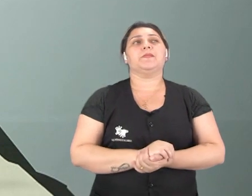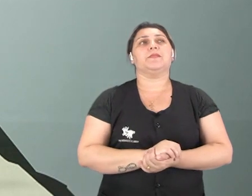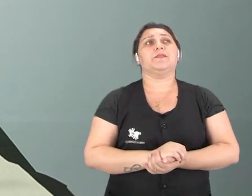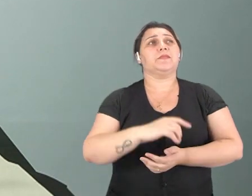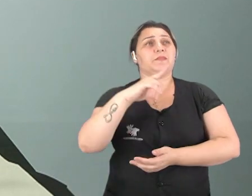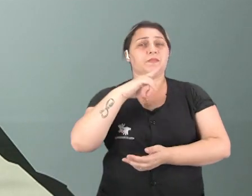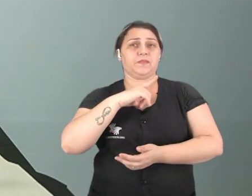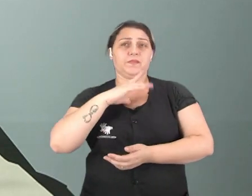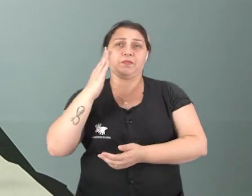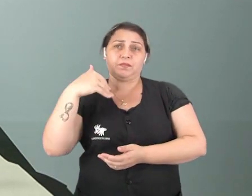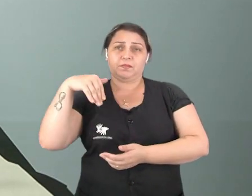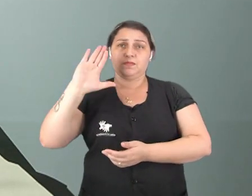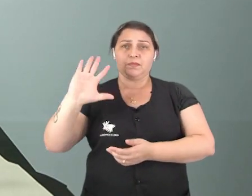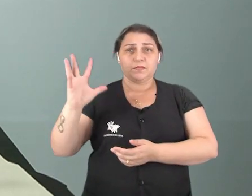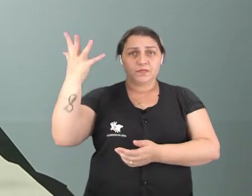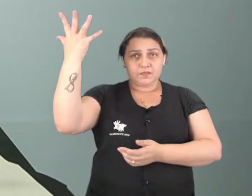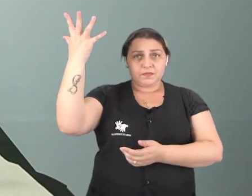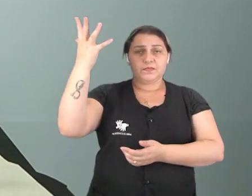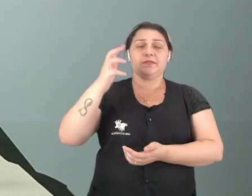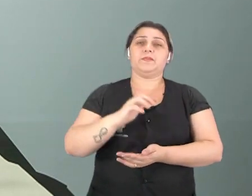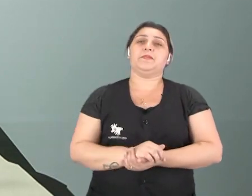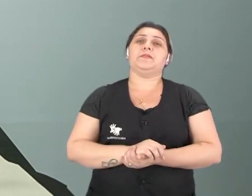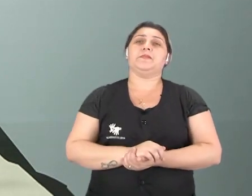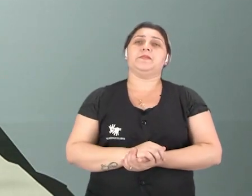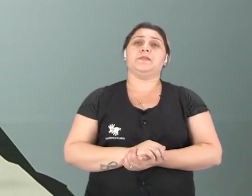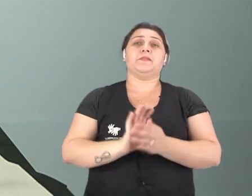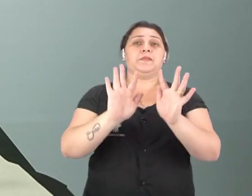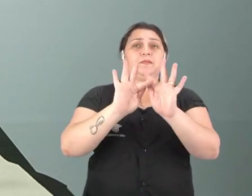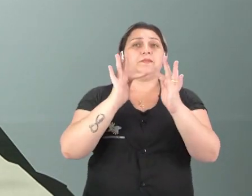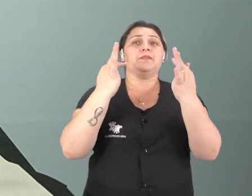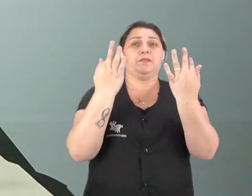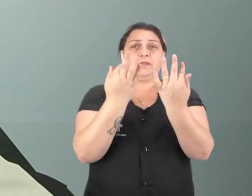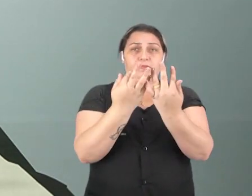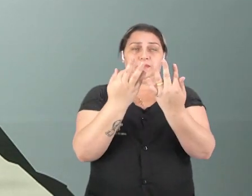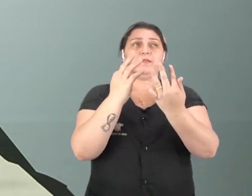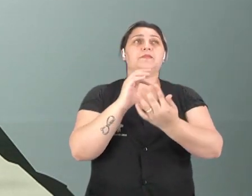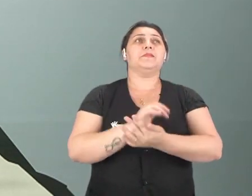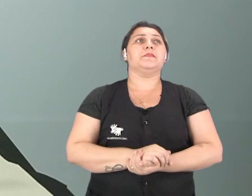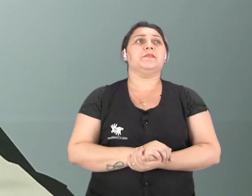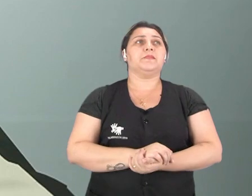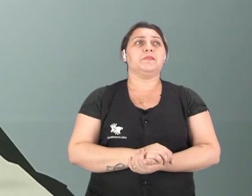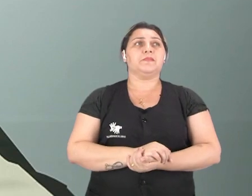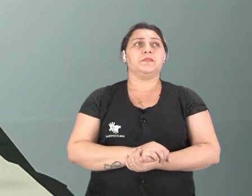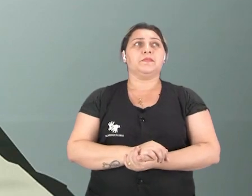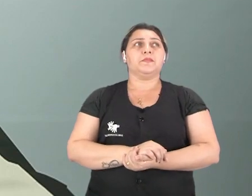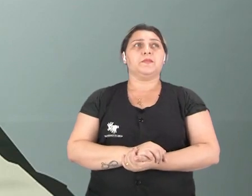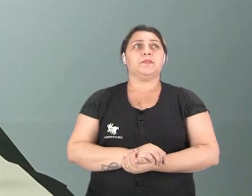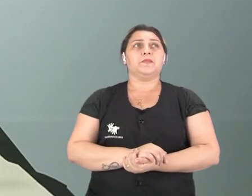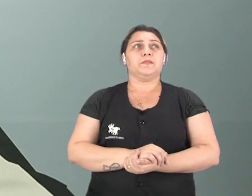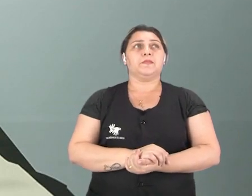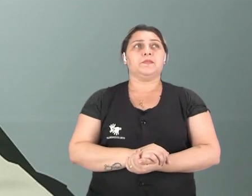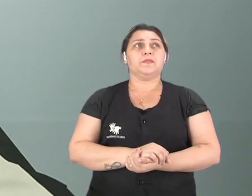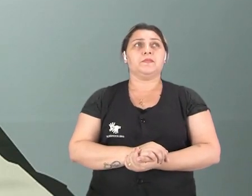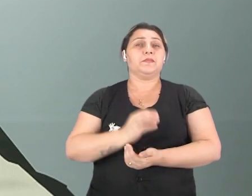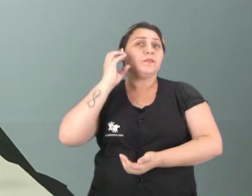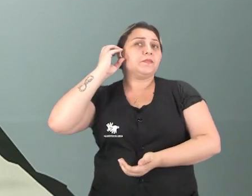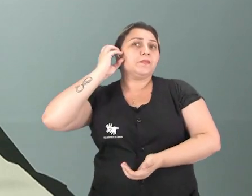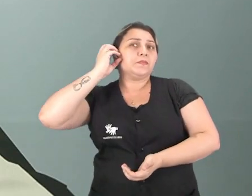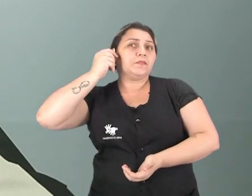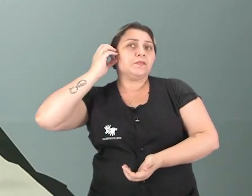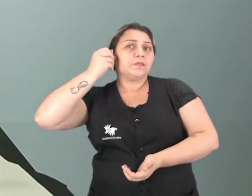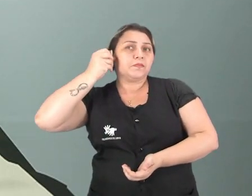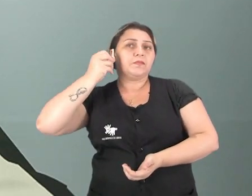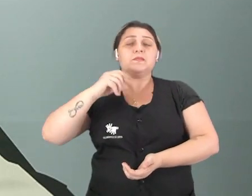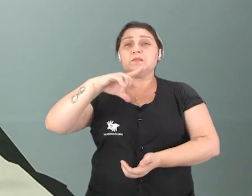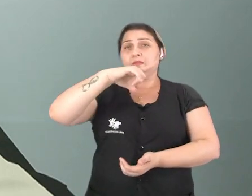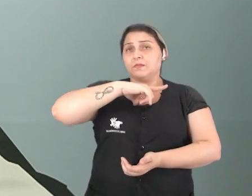houve mais situações, né? E a família real, né? O Dom João,